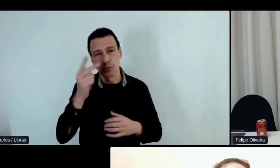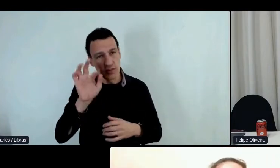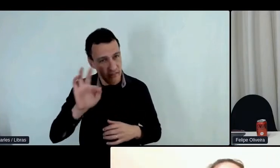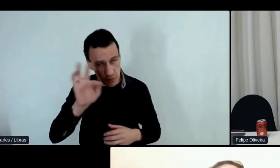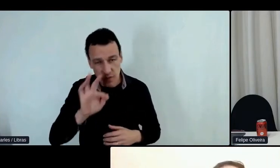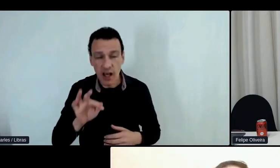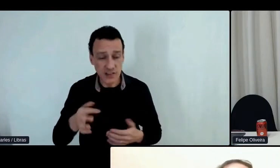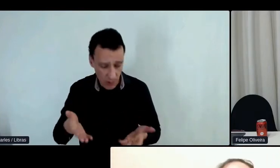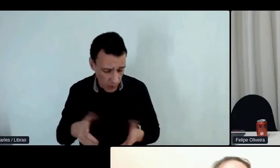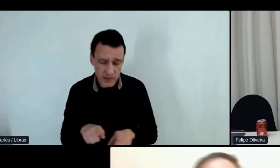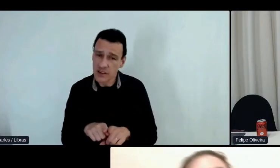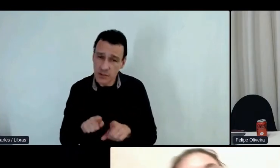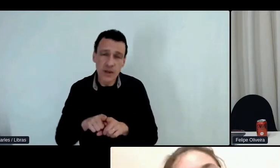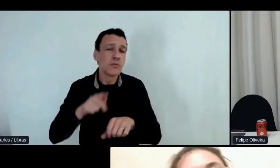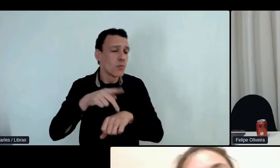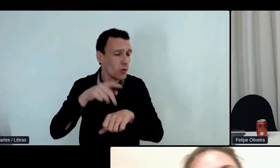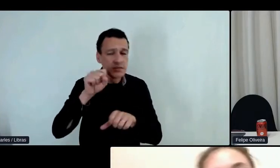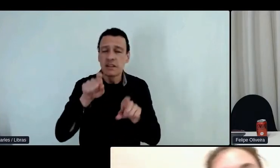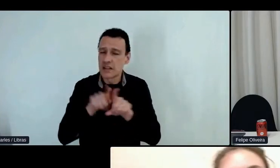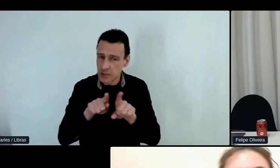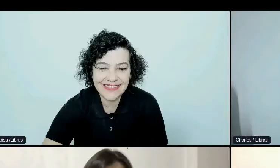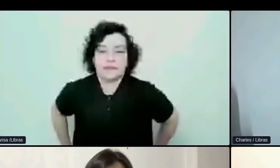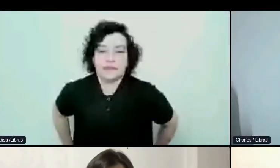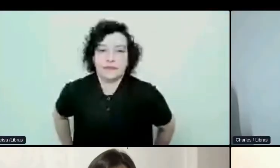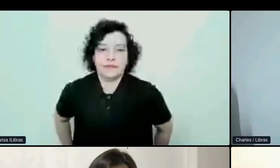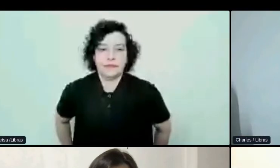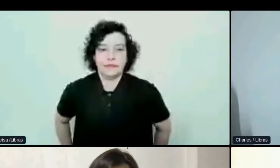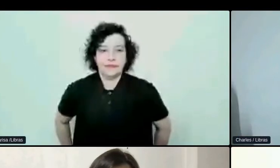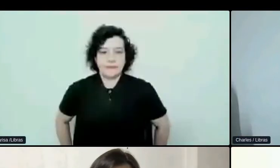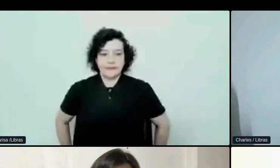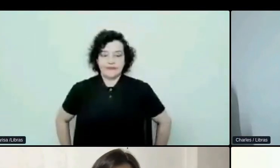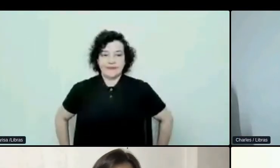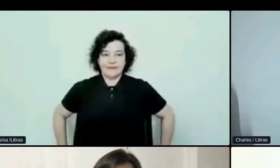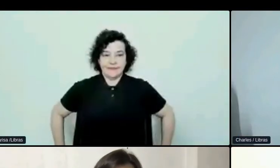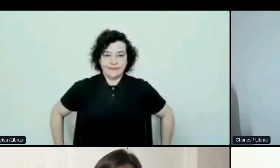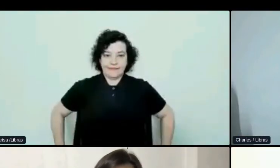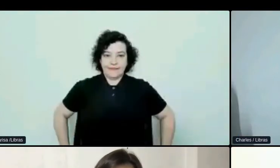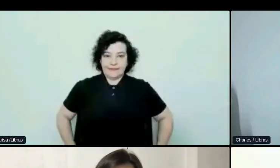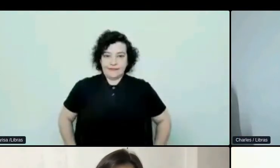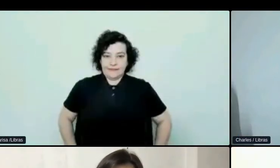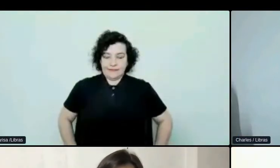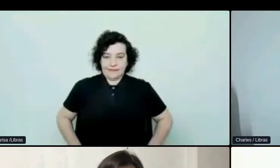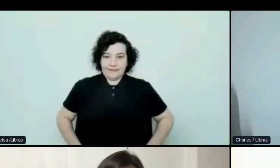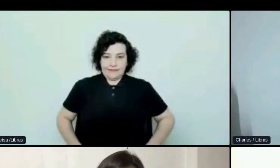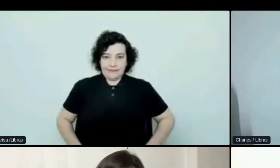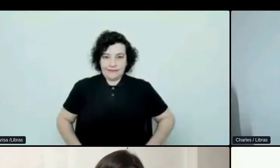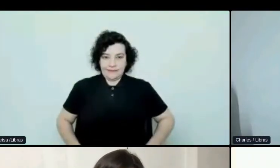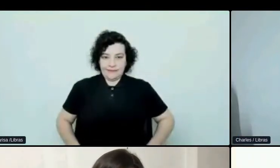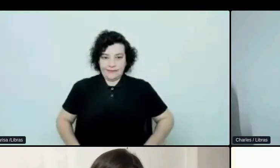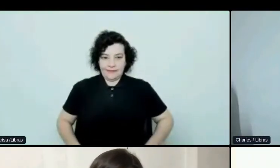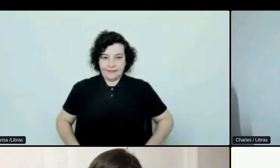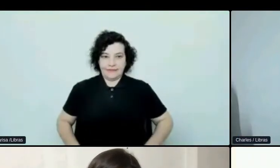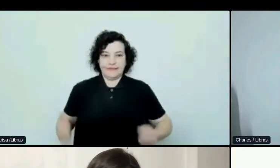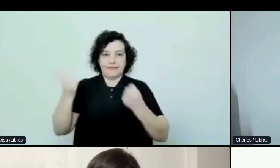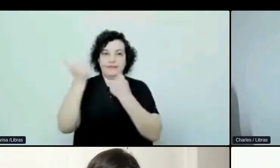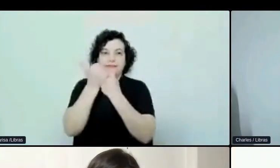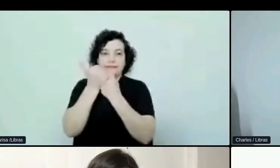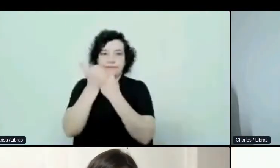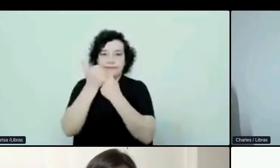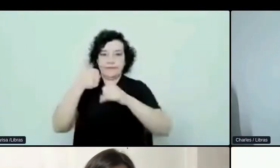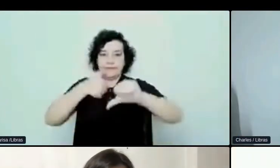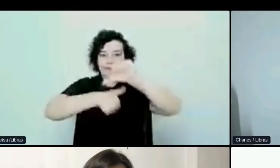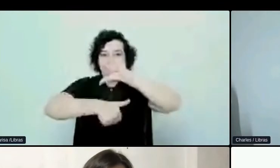tudo certo. E foi assim na minha graduação toda, quando eu fiz a primeira graduação, agora eu estou na segunda